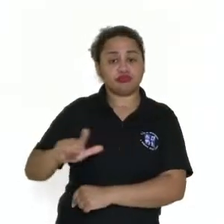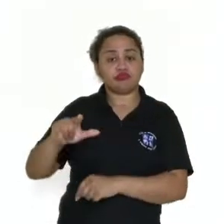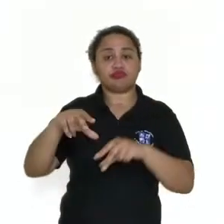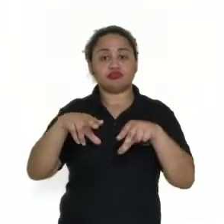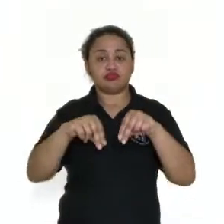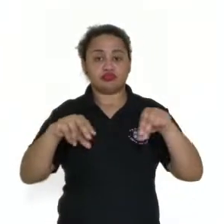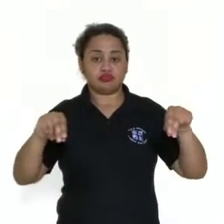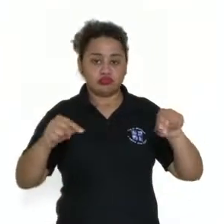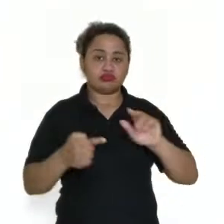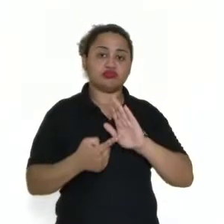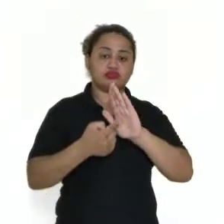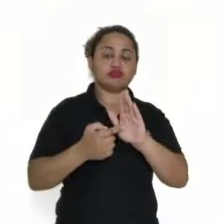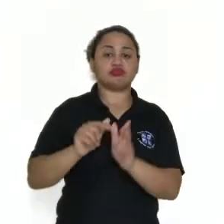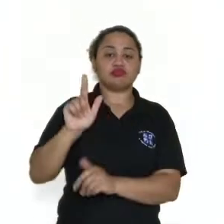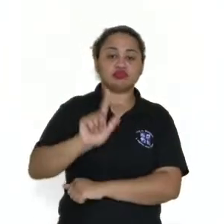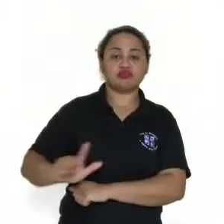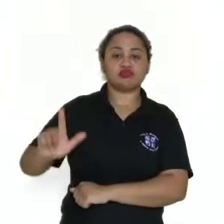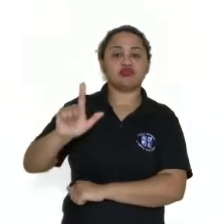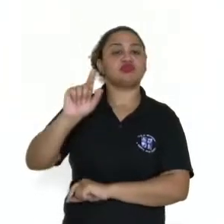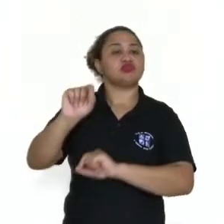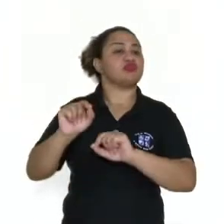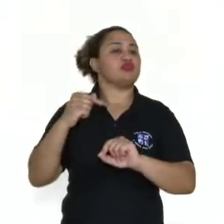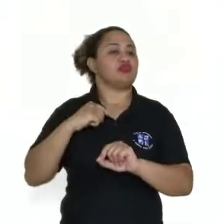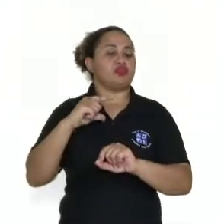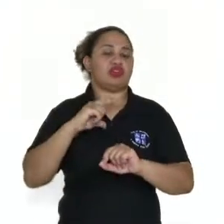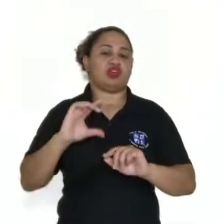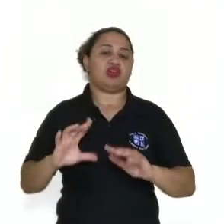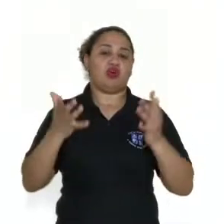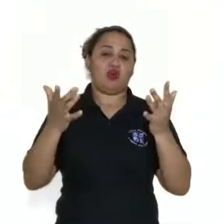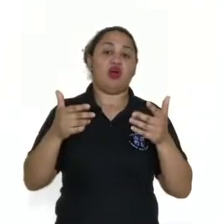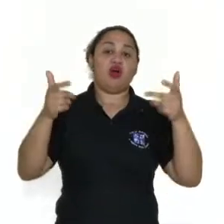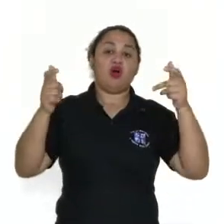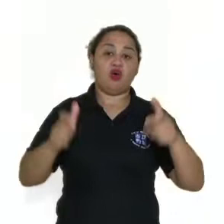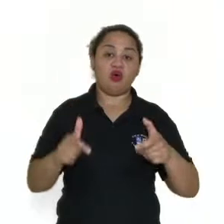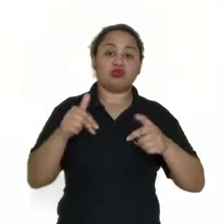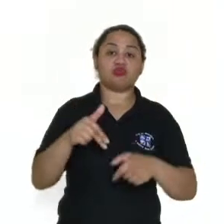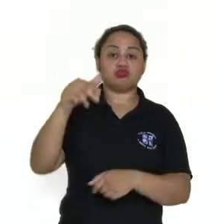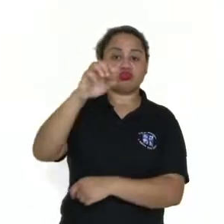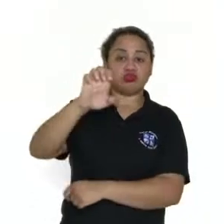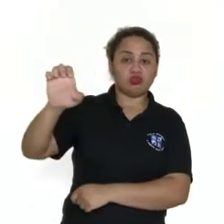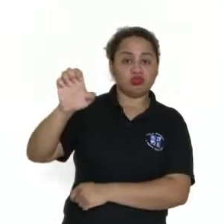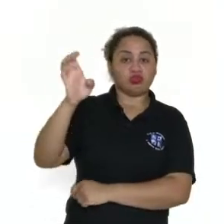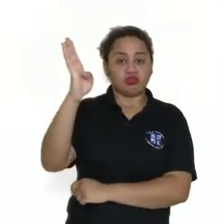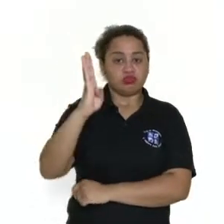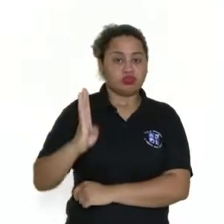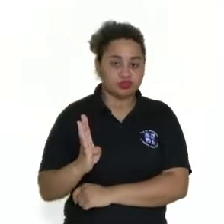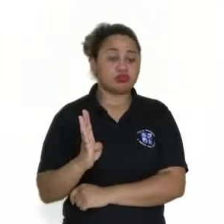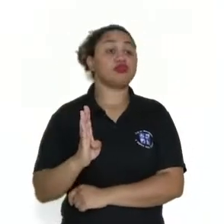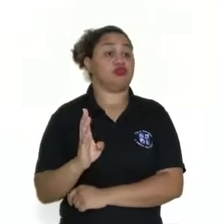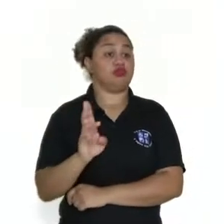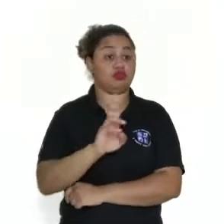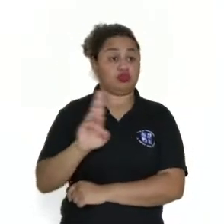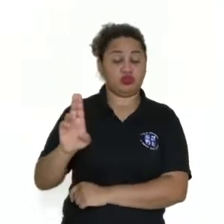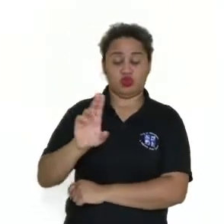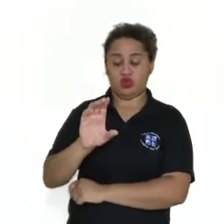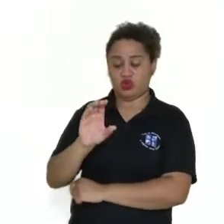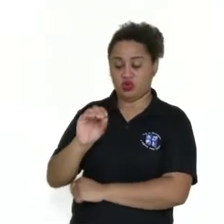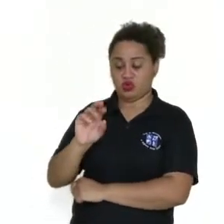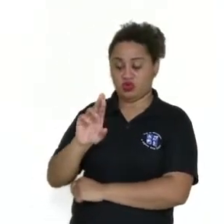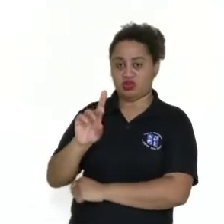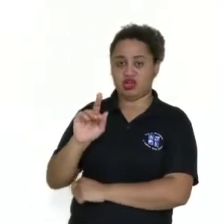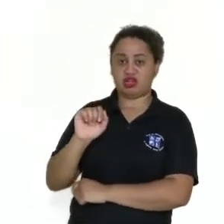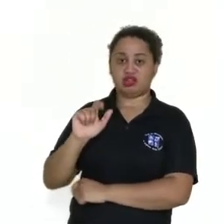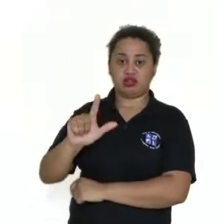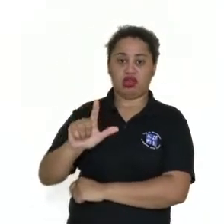uma manifestação literária muito comum no interior do Nordeste brasileiro. O nome cordel